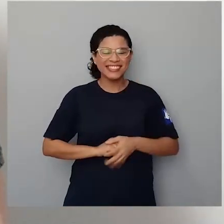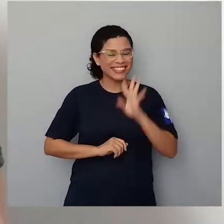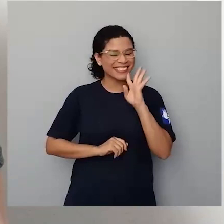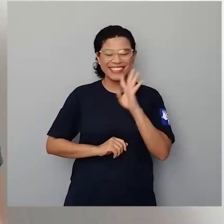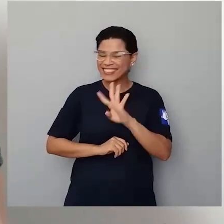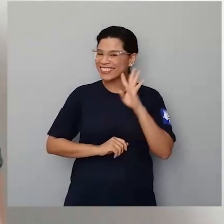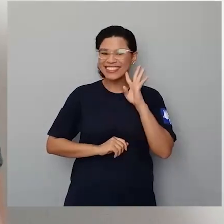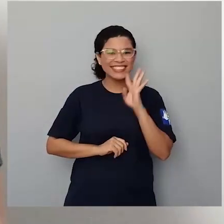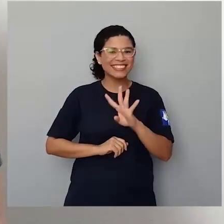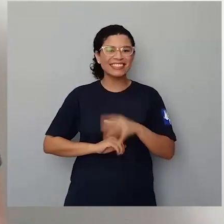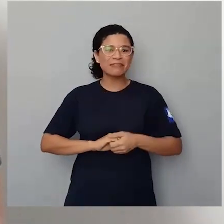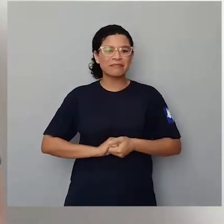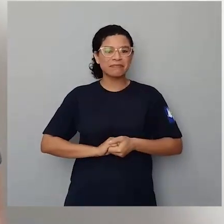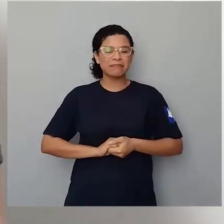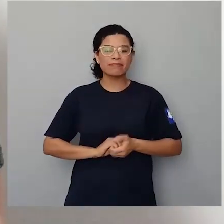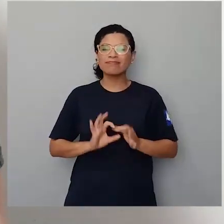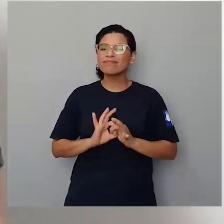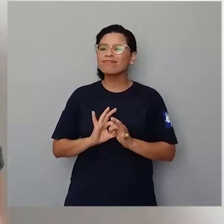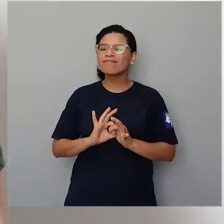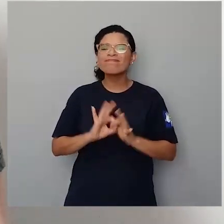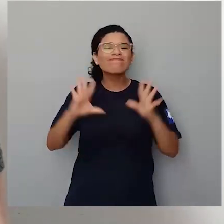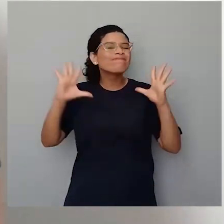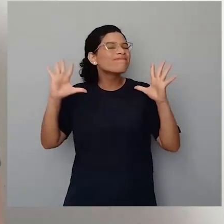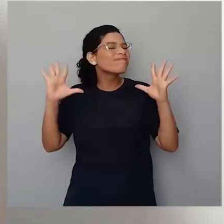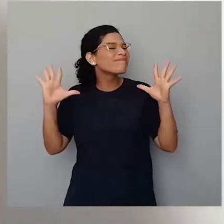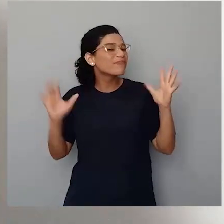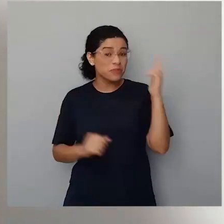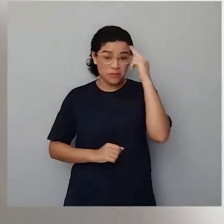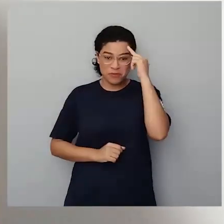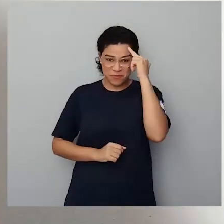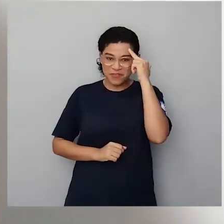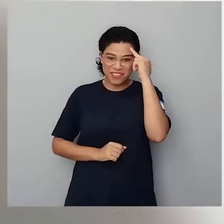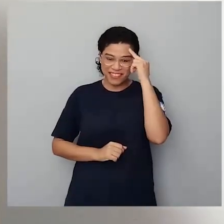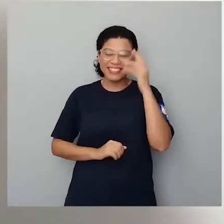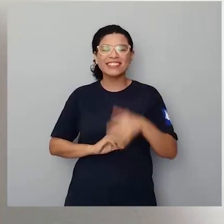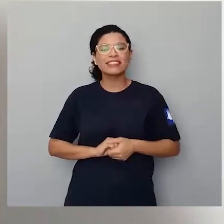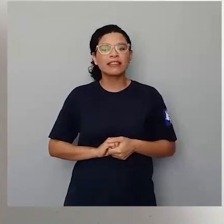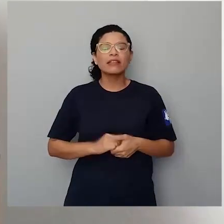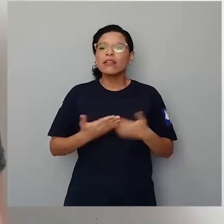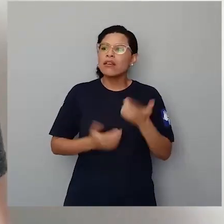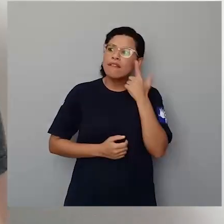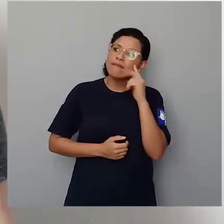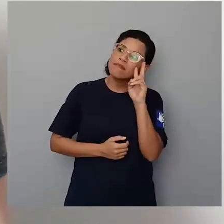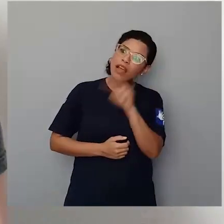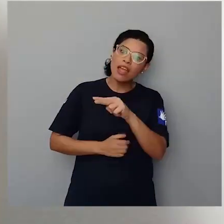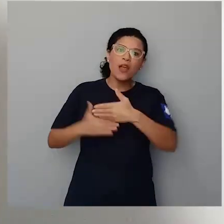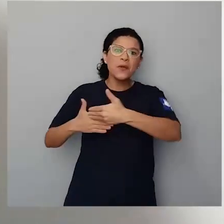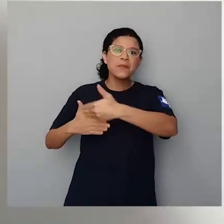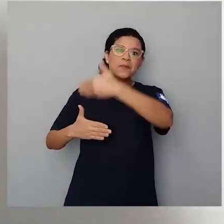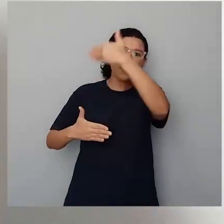foram? Que bacana. Liberte seu sonho. Imaginem só ver uma